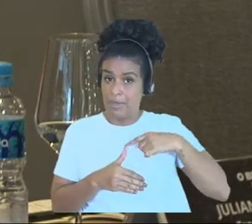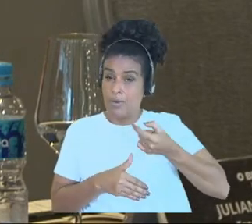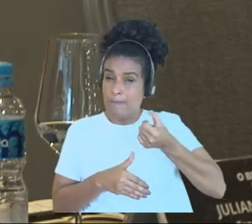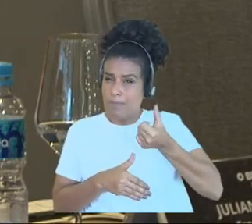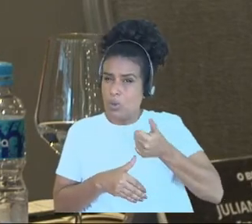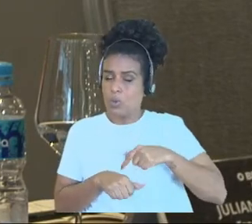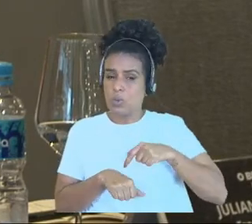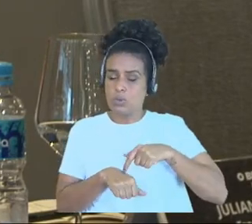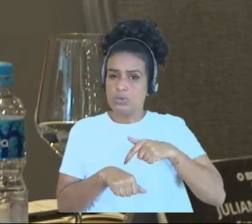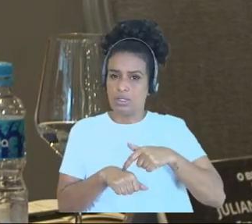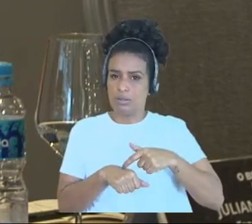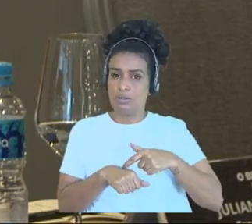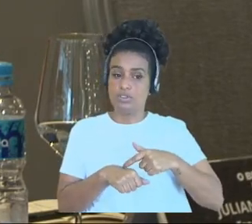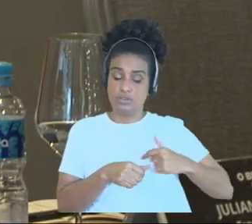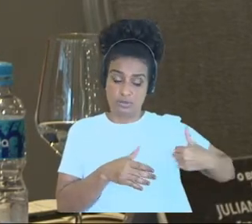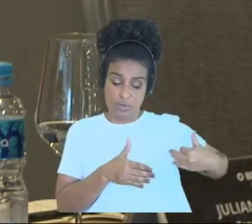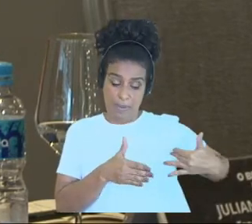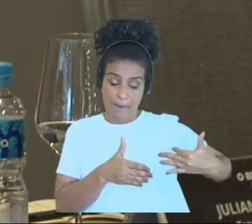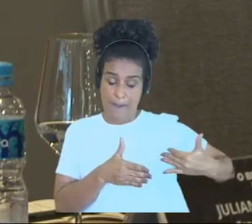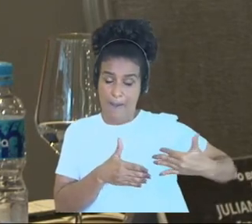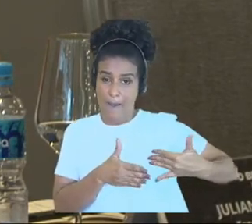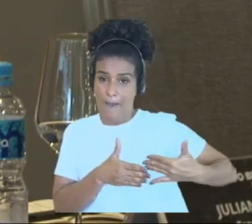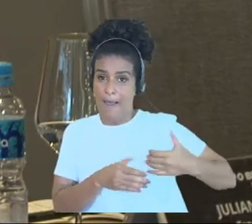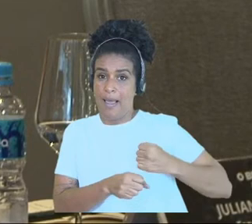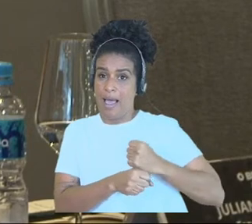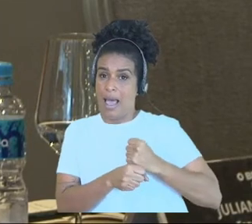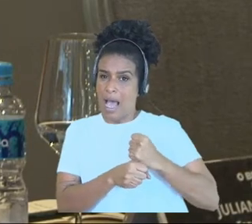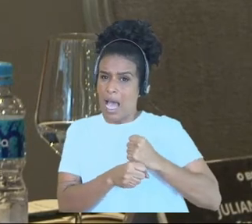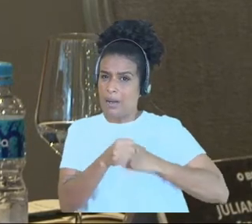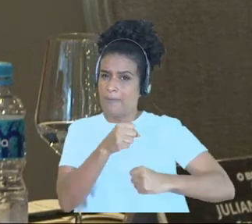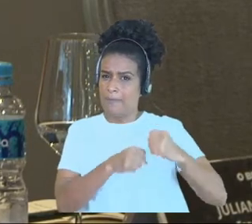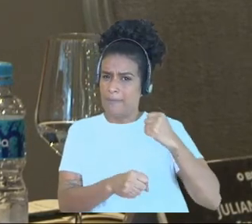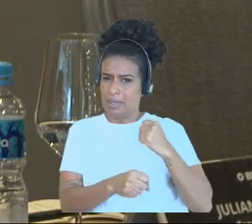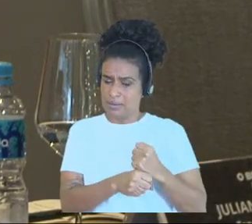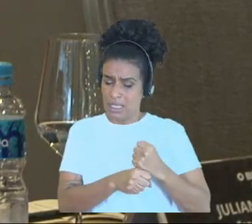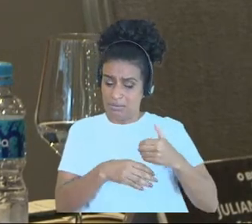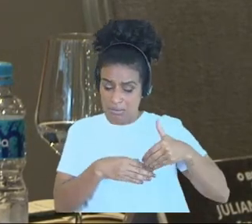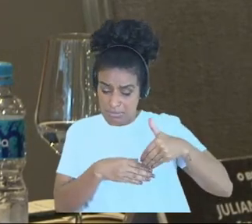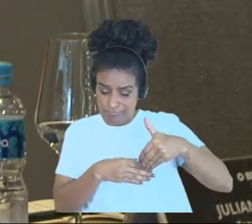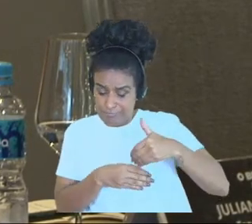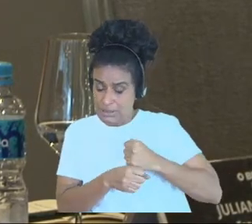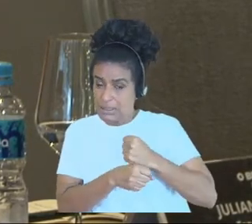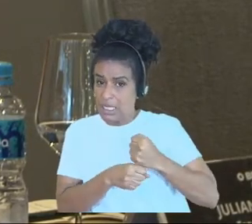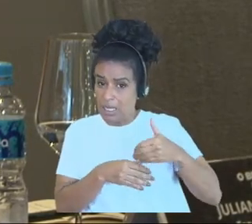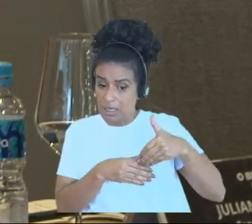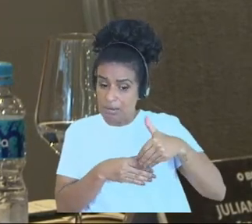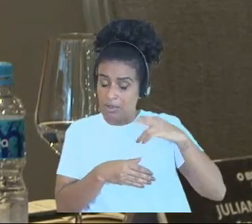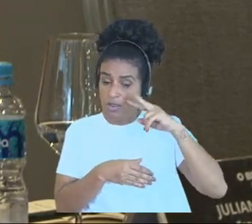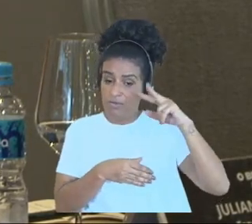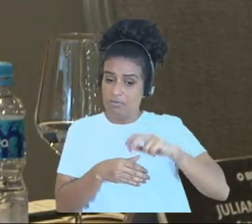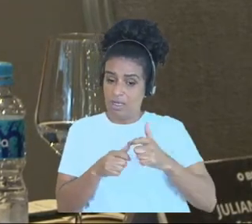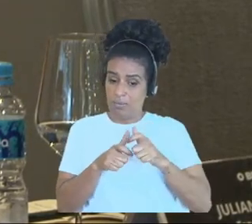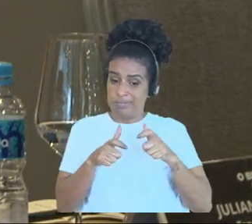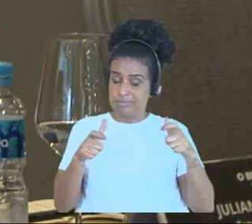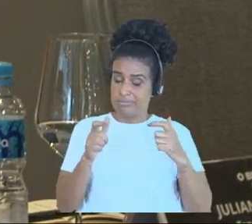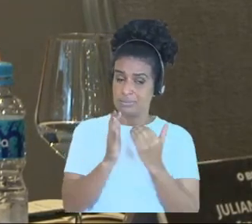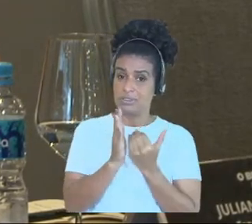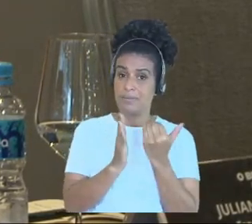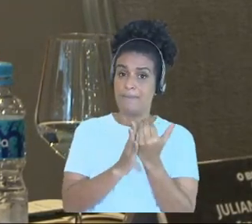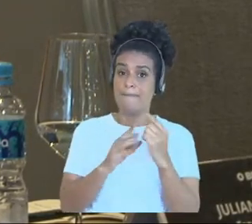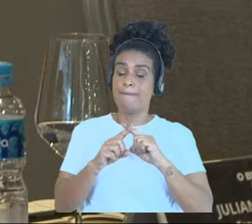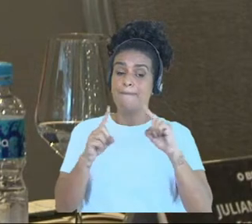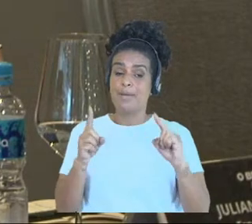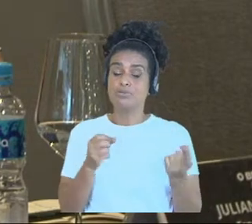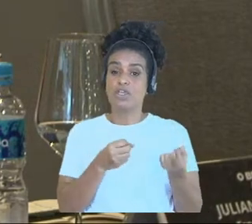parte do crescimento que a gente está vendo ao longo desse ano, bastante surpreendente, principalmente na área de serviços, tem muito a ver com o fato de serviços ter voltado por